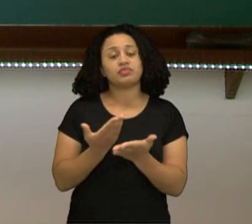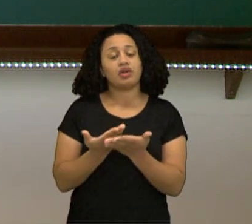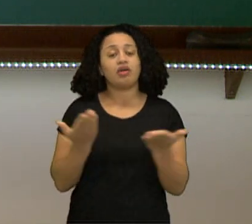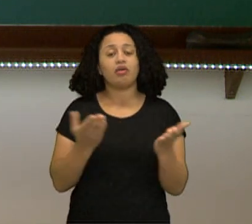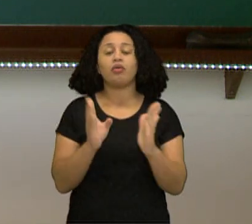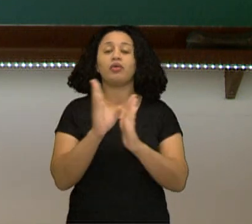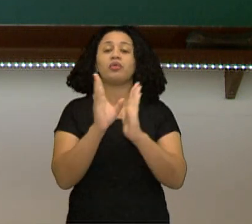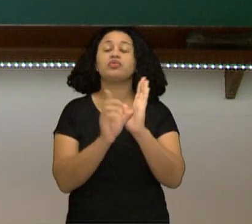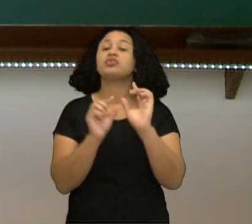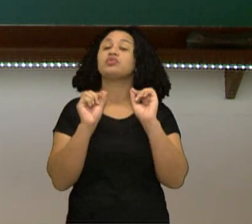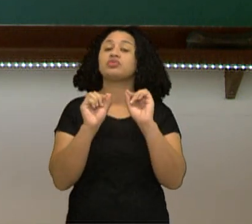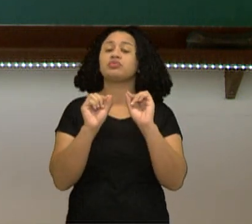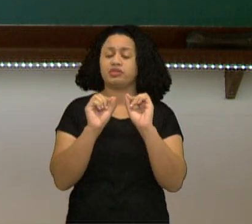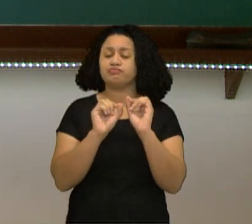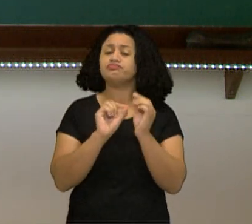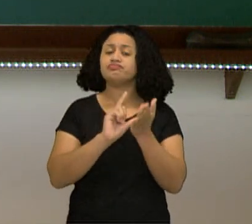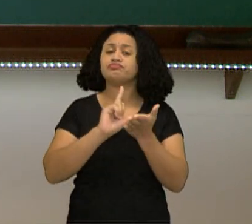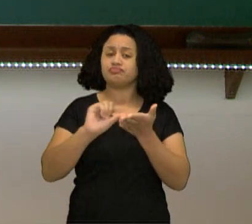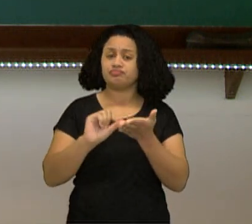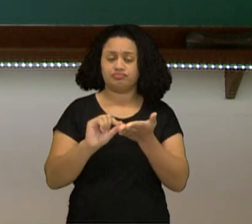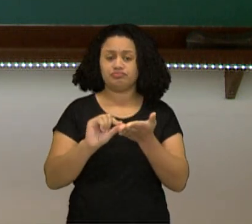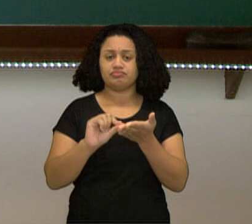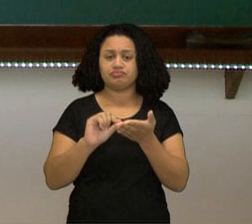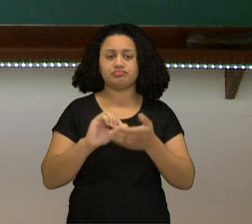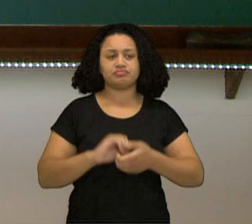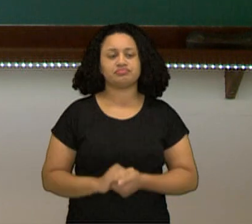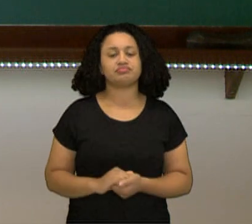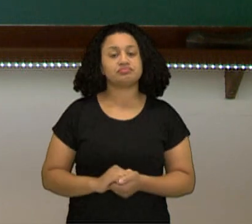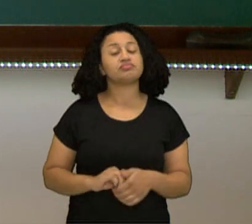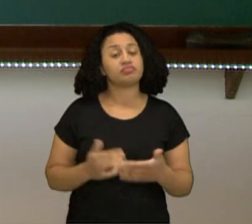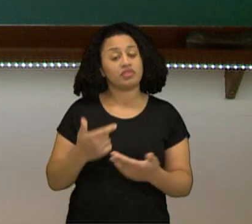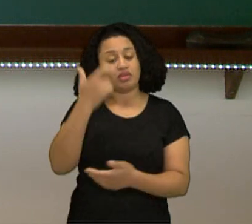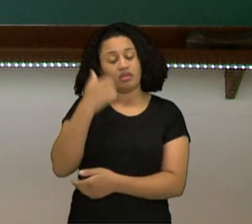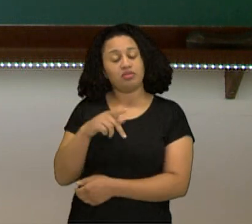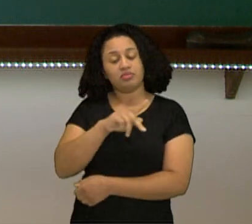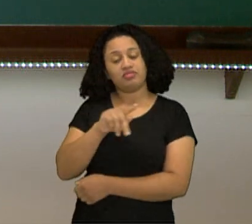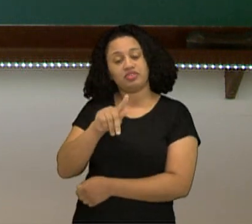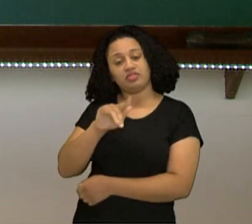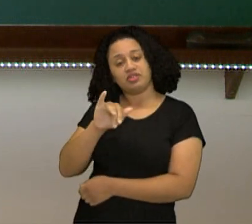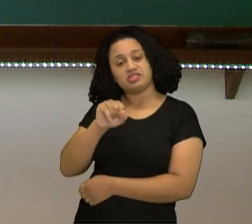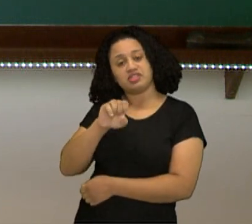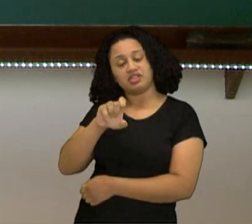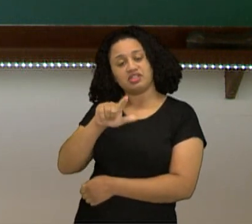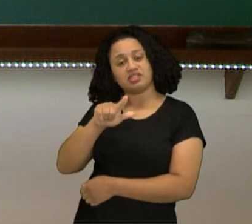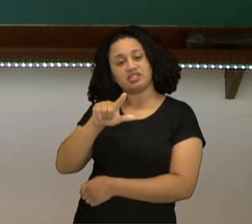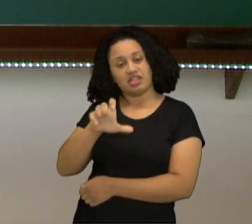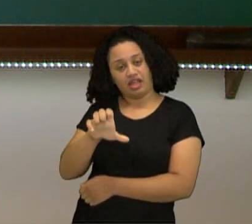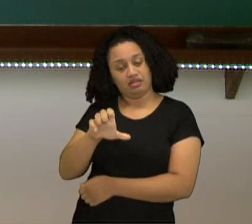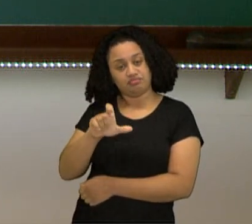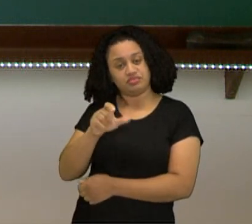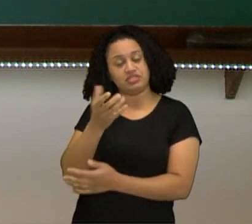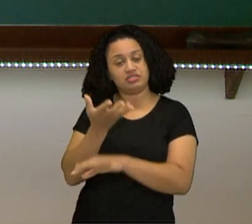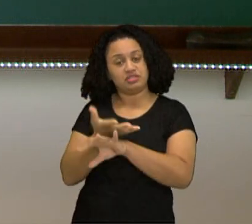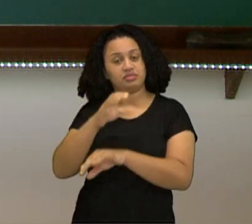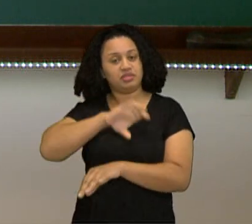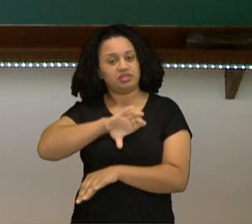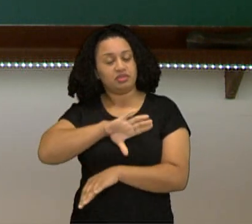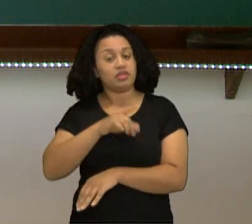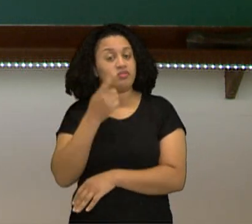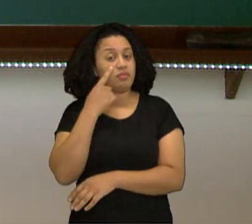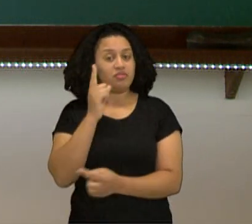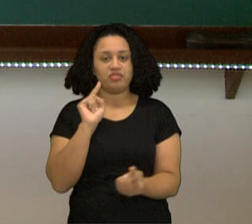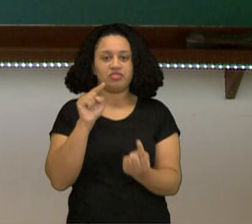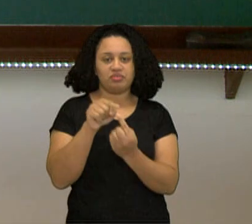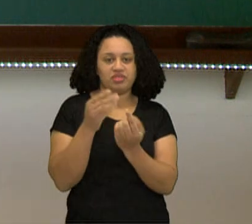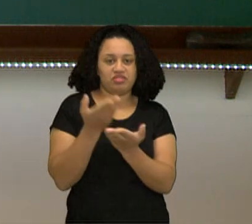sobre artigo. Então eu sou a professora Gisele, de Língua Portuguesa. Então vamos aos objetivos da aula